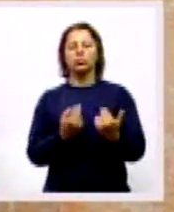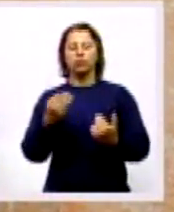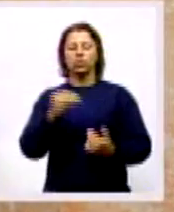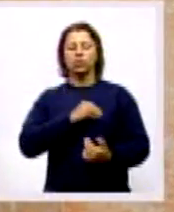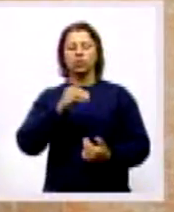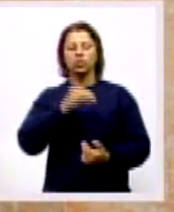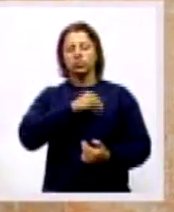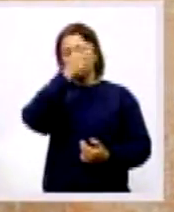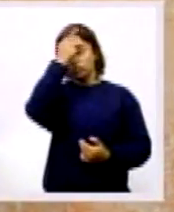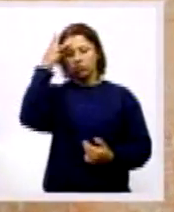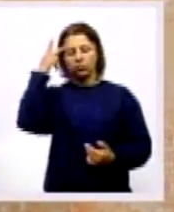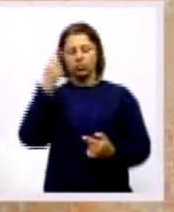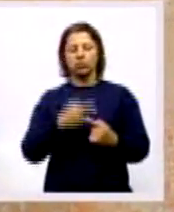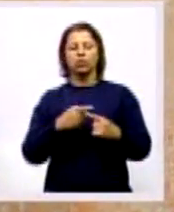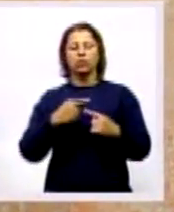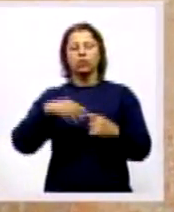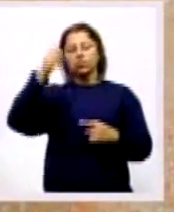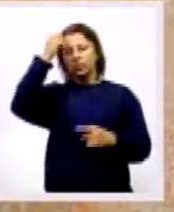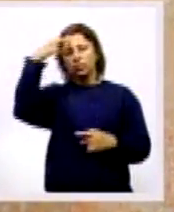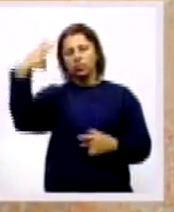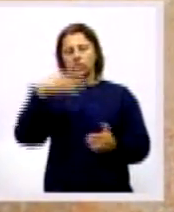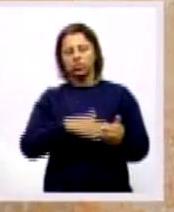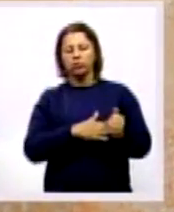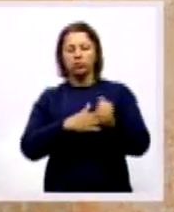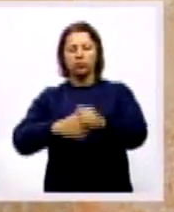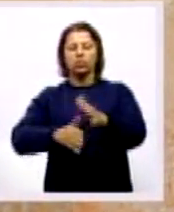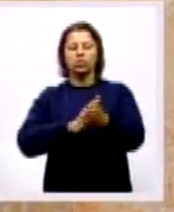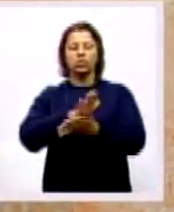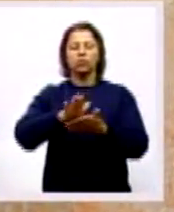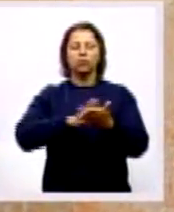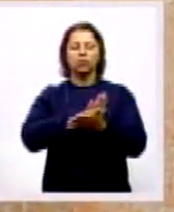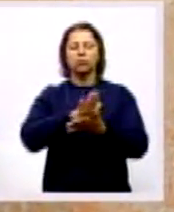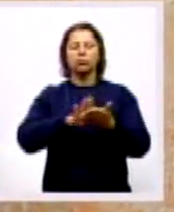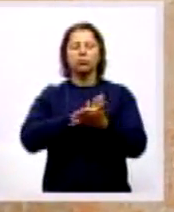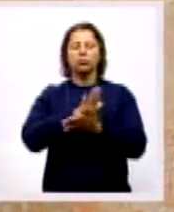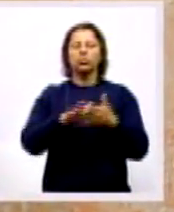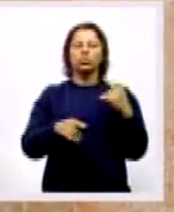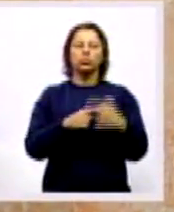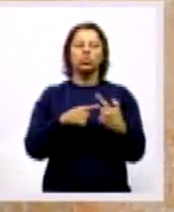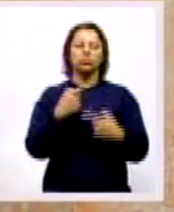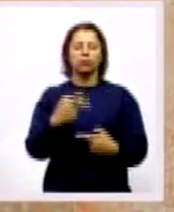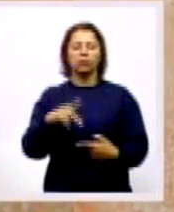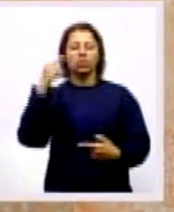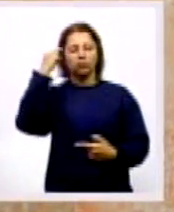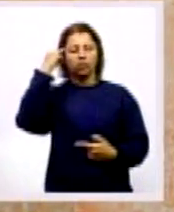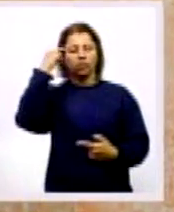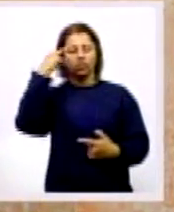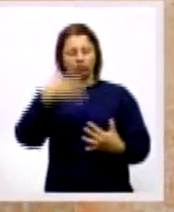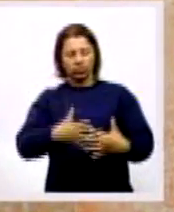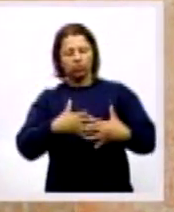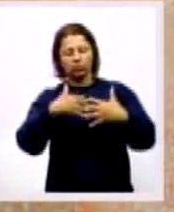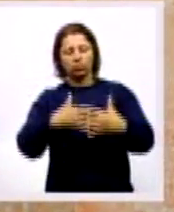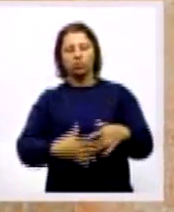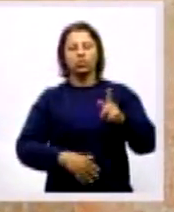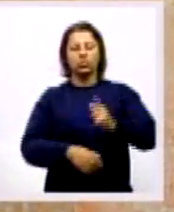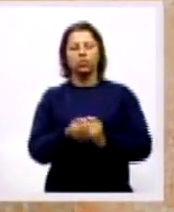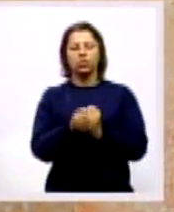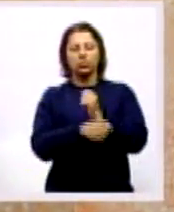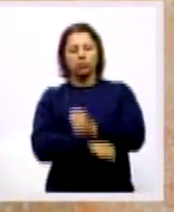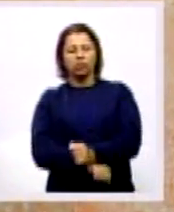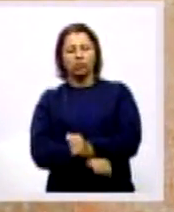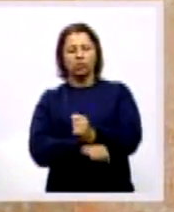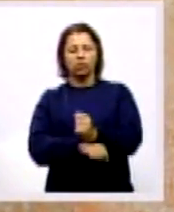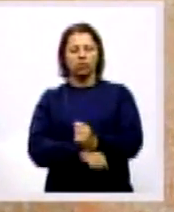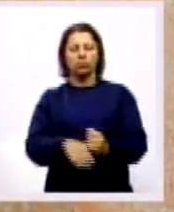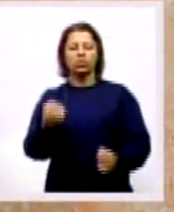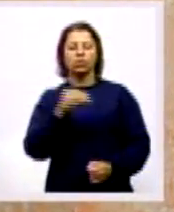pagãos, cuja inteligência os leva ao nada. O seu pensamento é presa das trevas, e eles